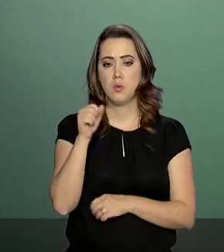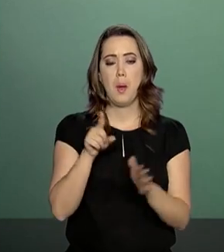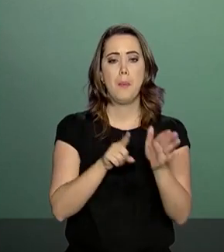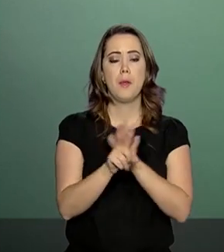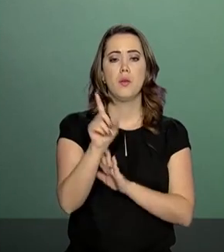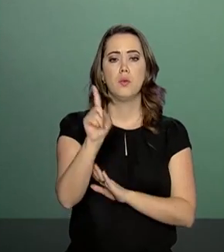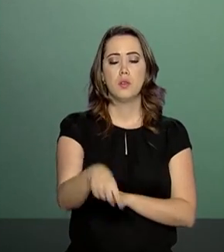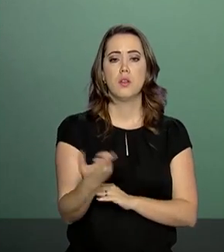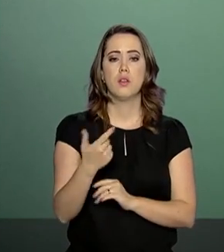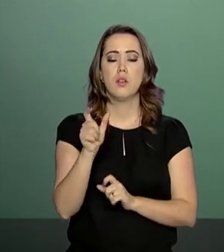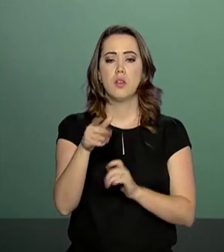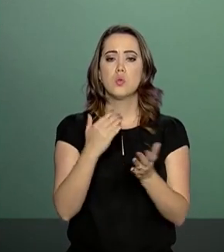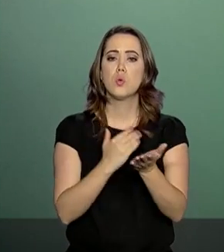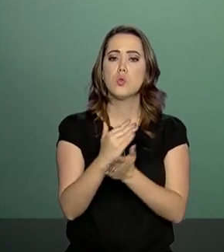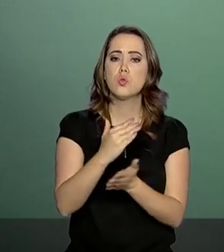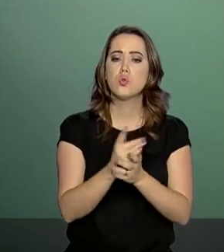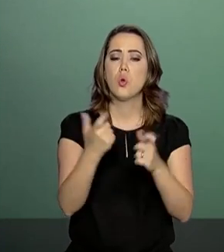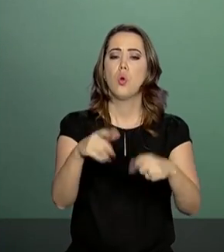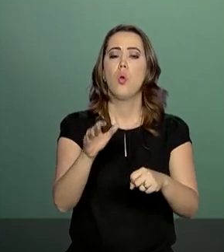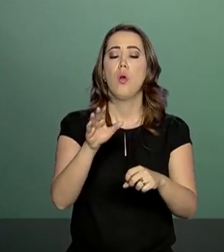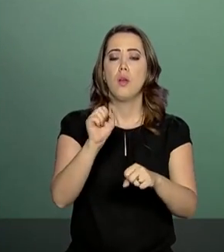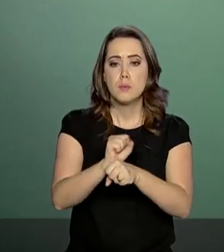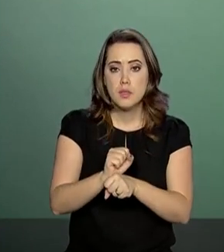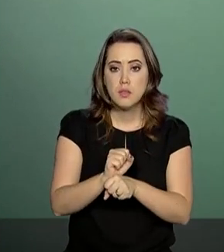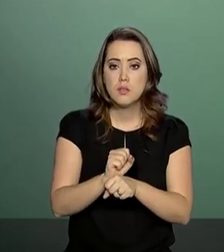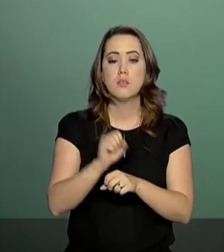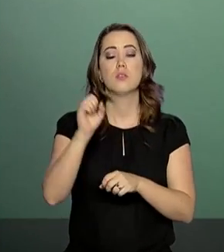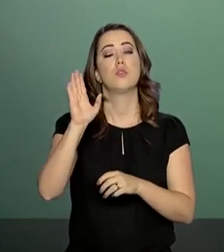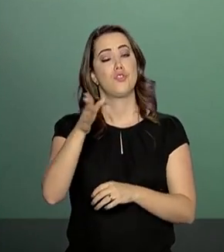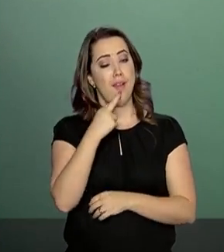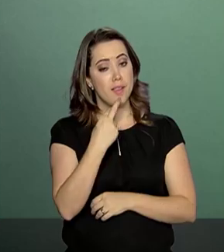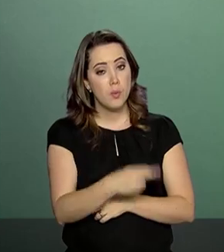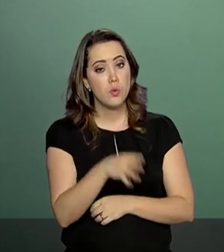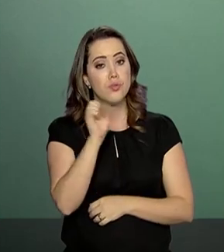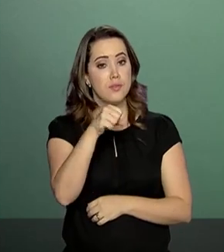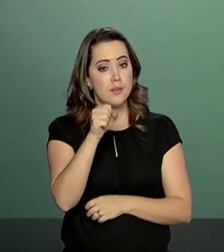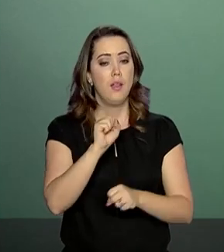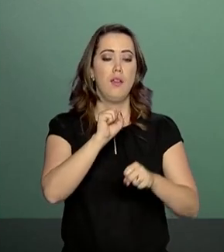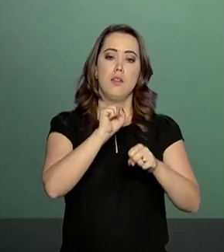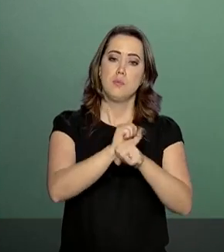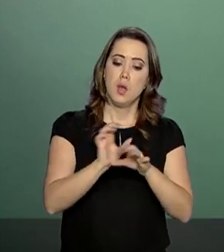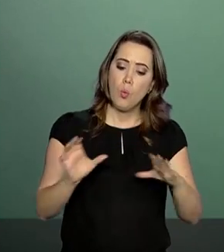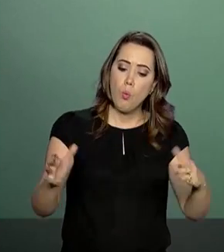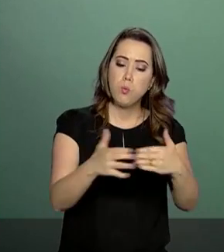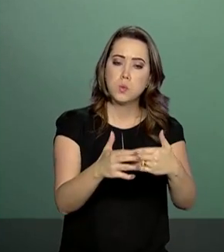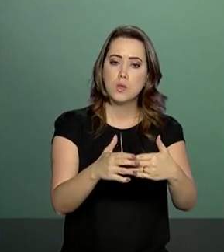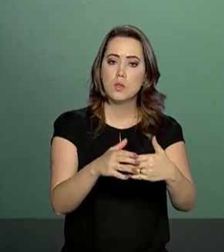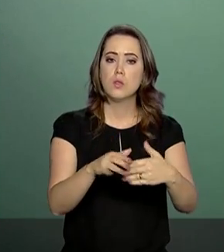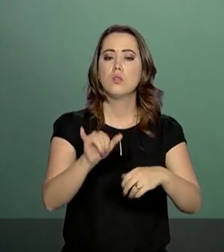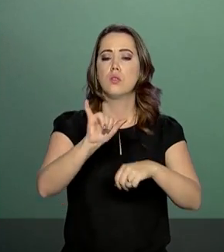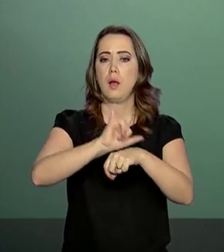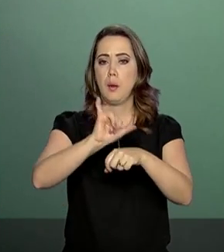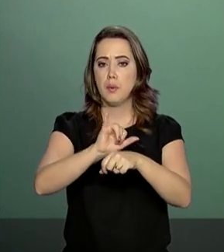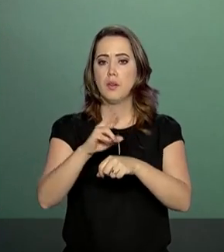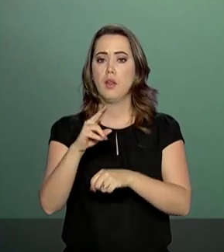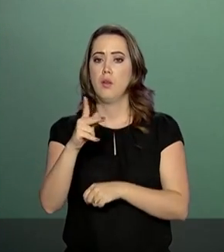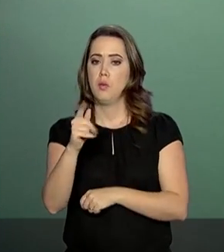pergunta foi eles permanecerão lá e eu já respondi eles ficarão estocados em boav vista em